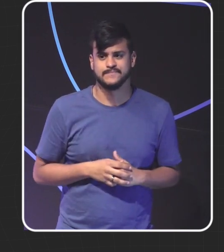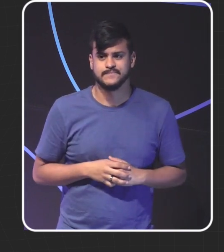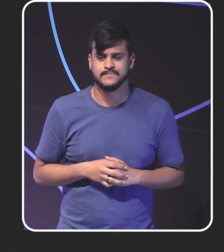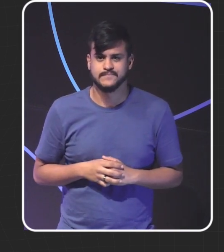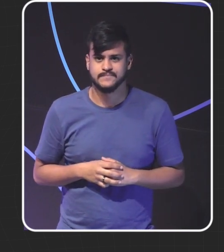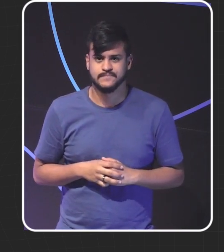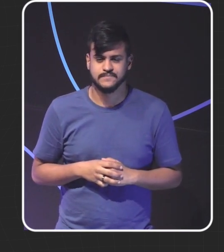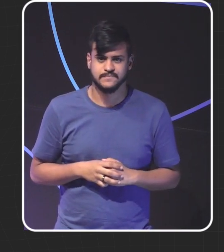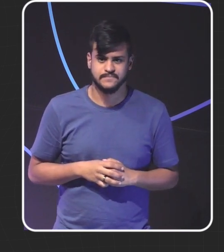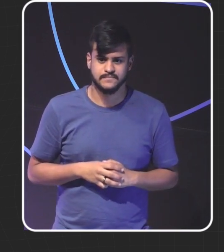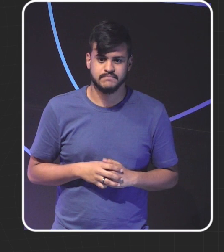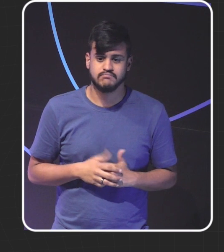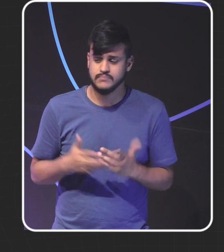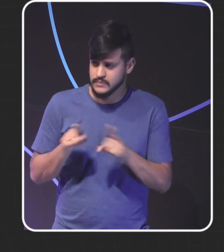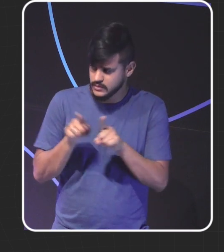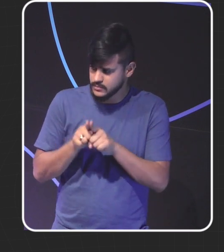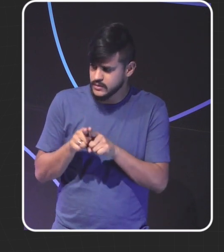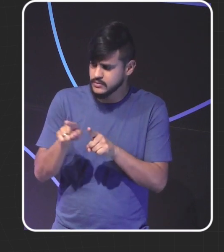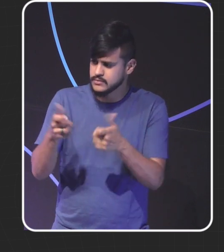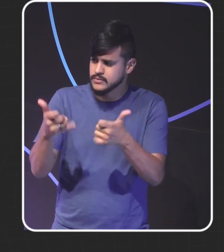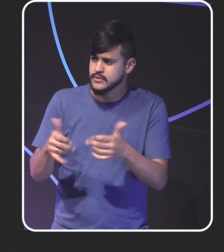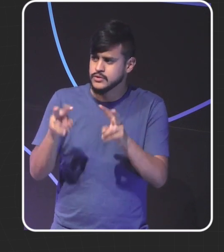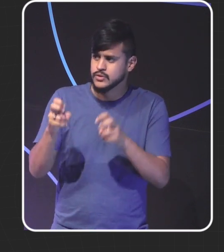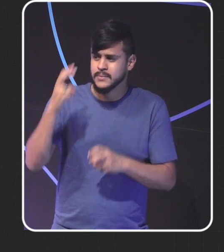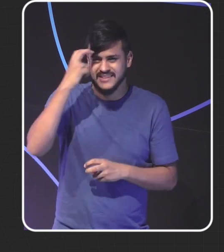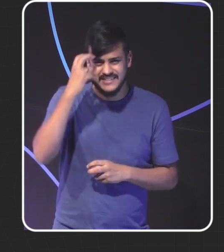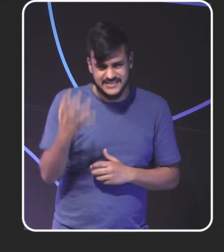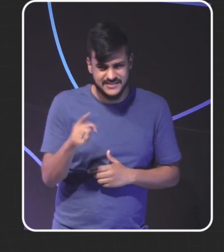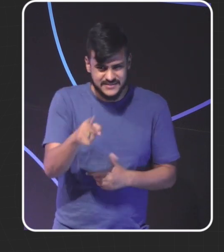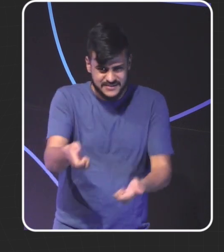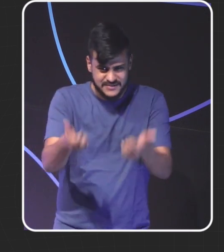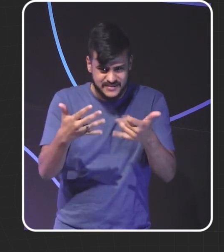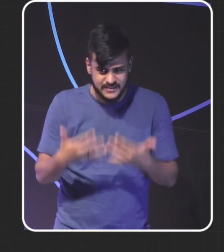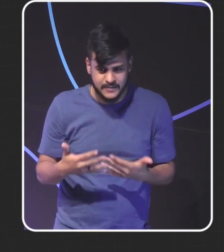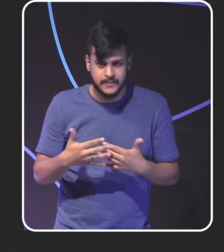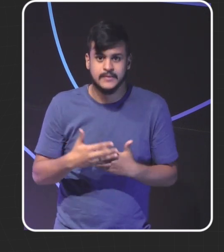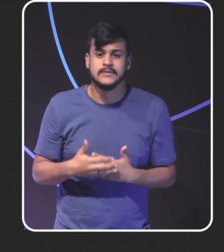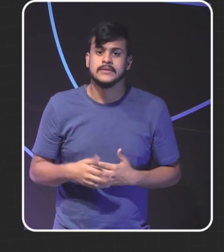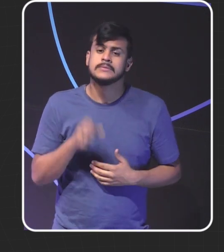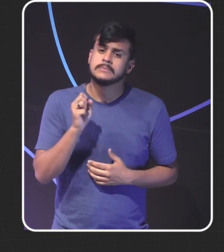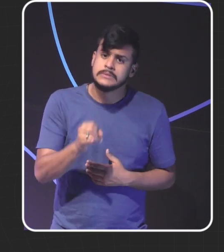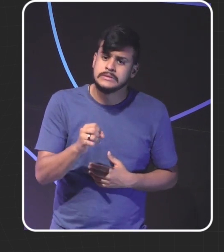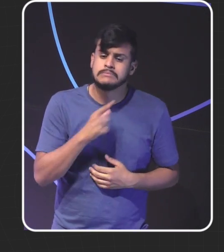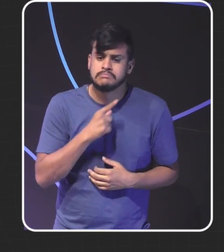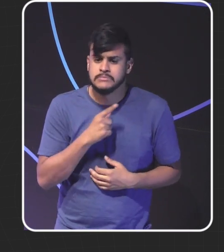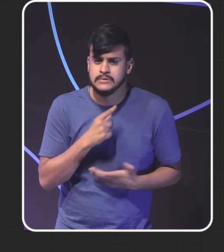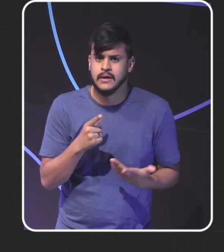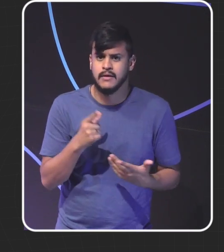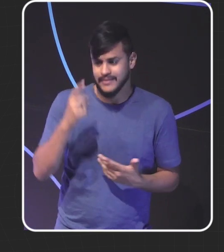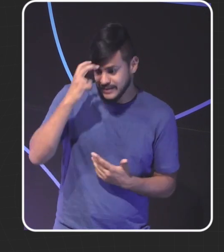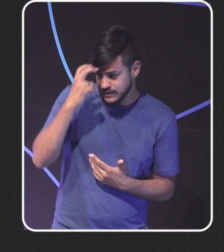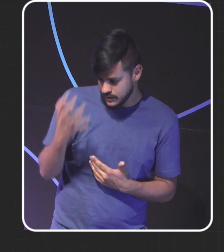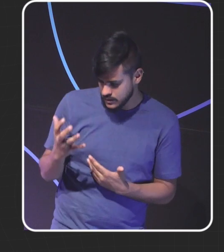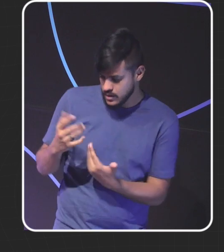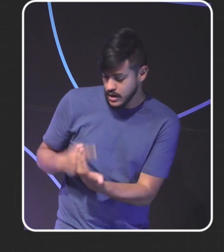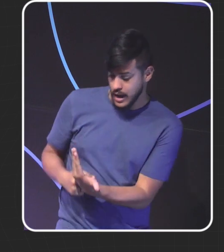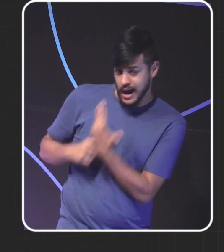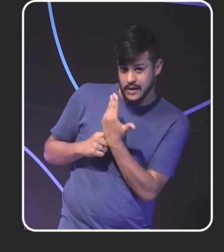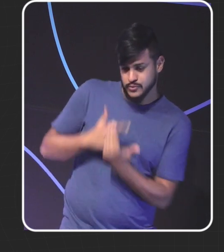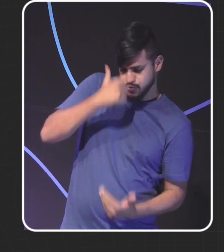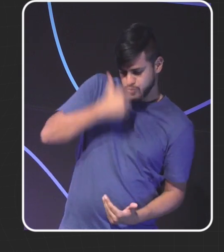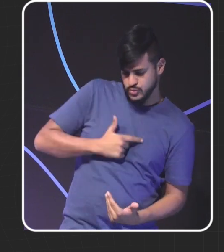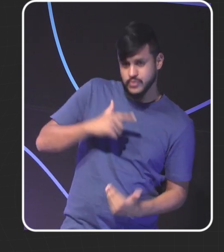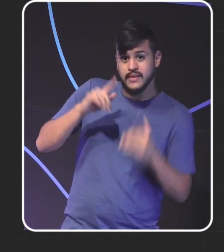E pensando no uso da IA, considerando o uso da IA para ajudar a pessoa